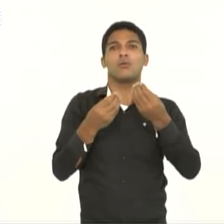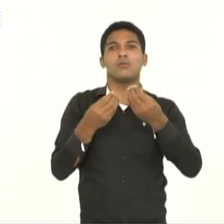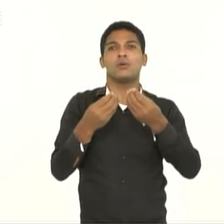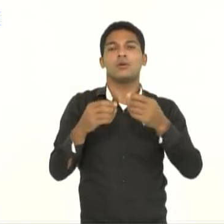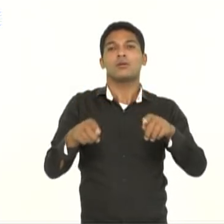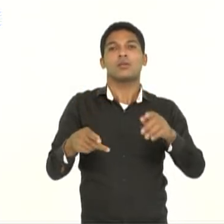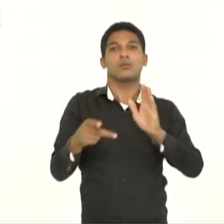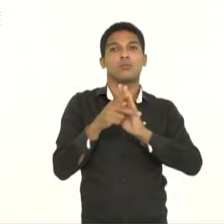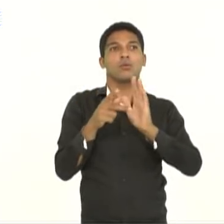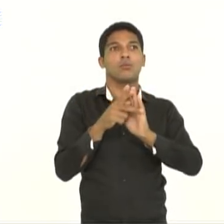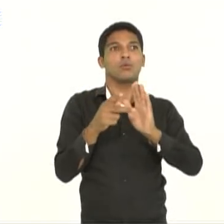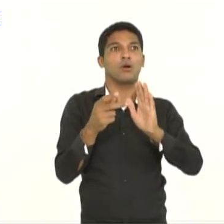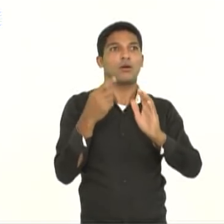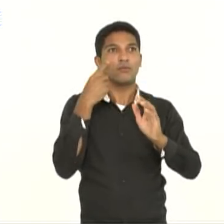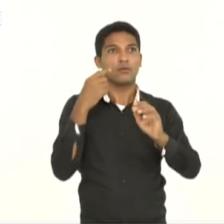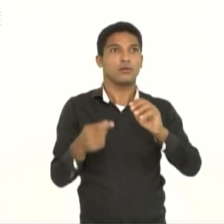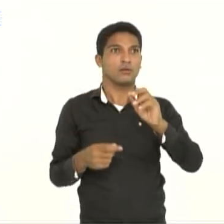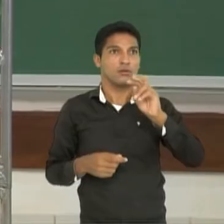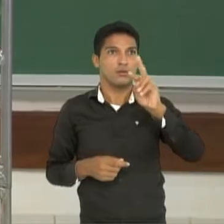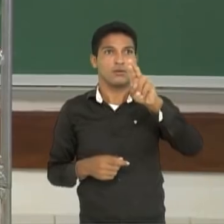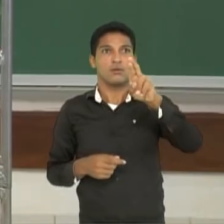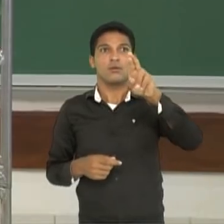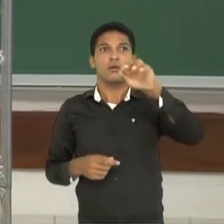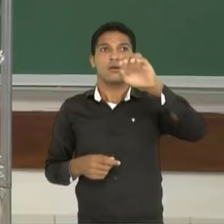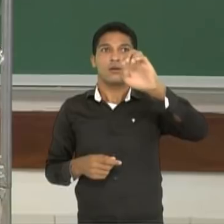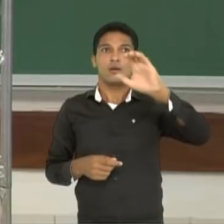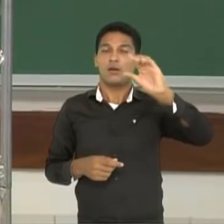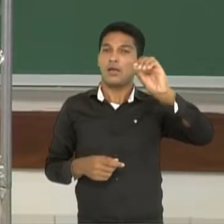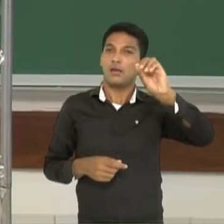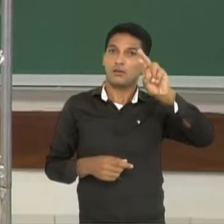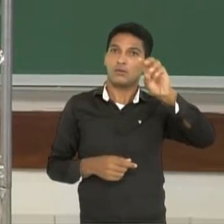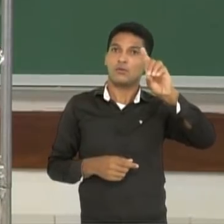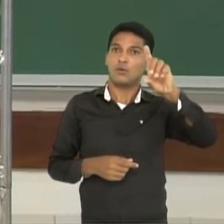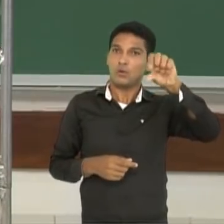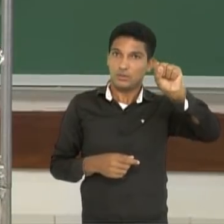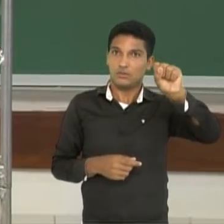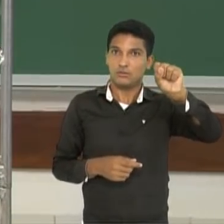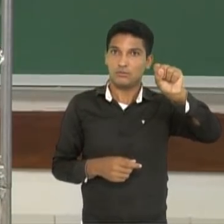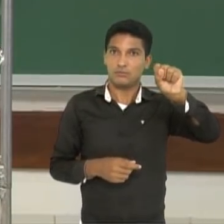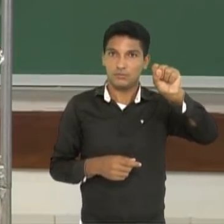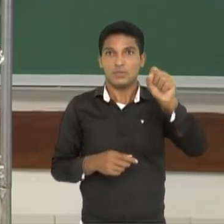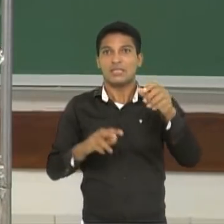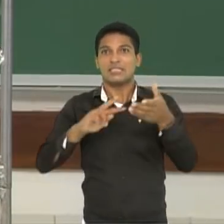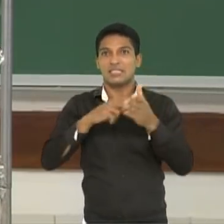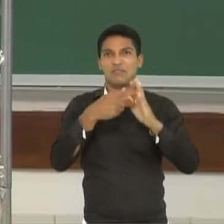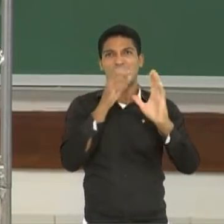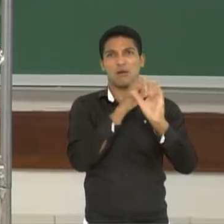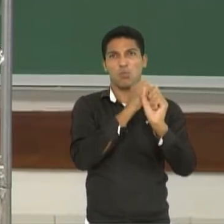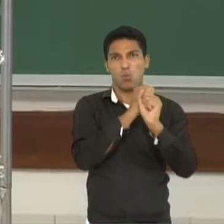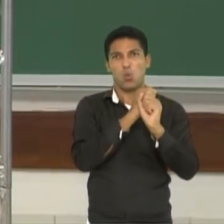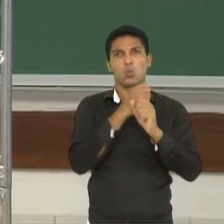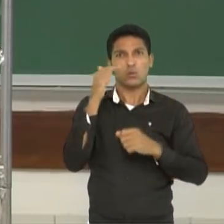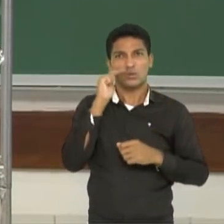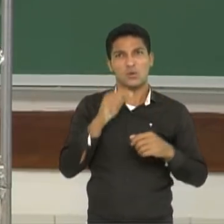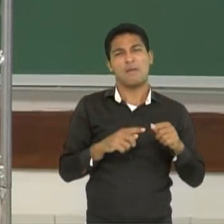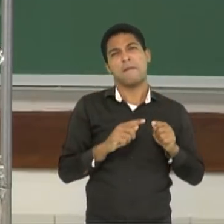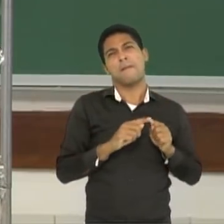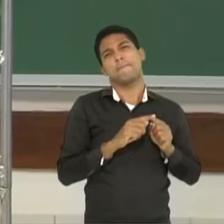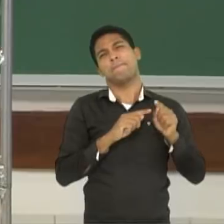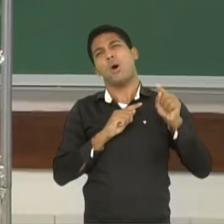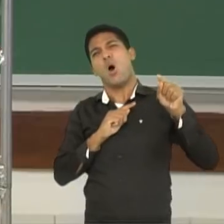recordes ou recorde. Então, olha só, então essas marcas, aquelas que são as melhores